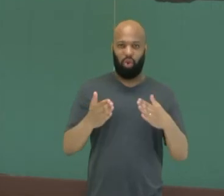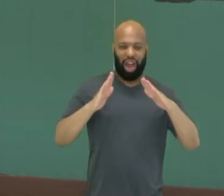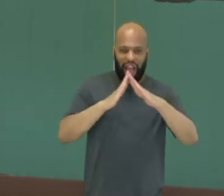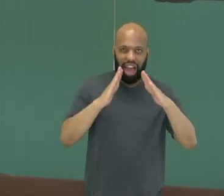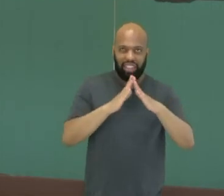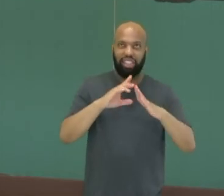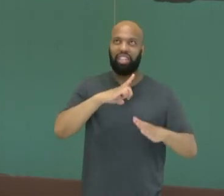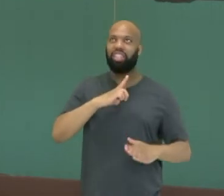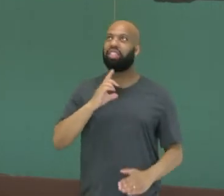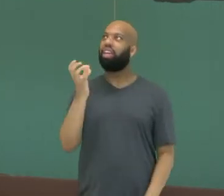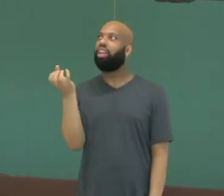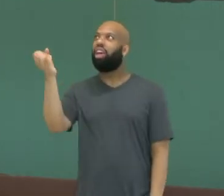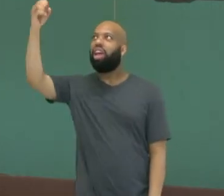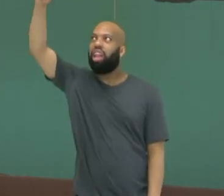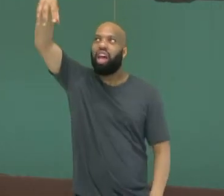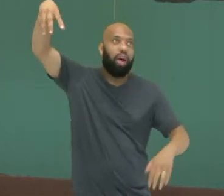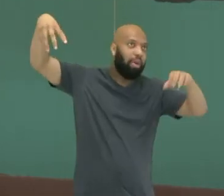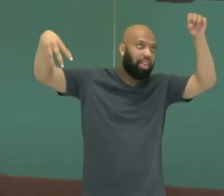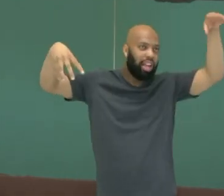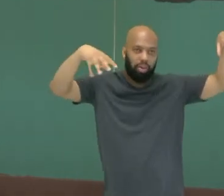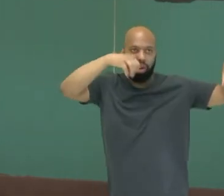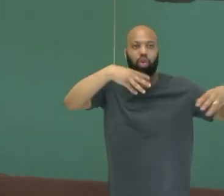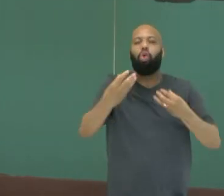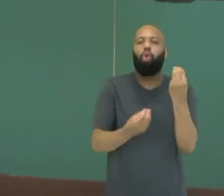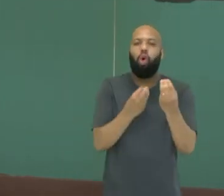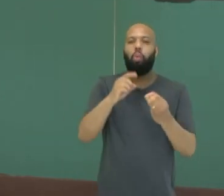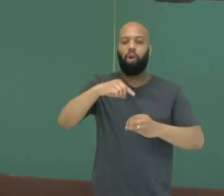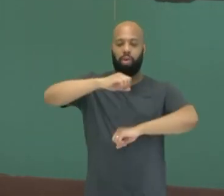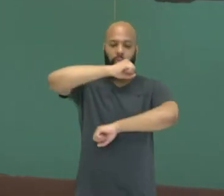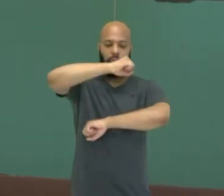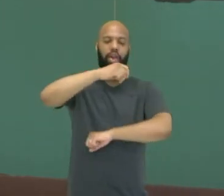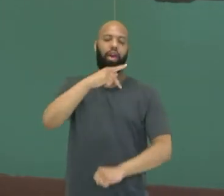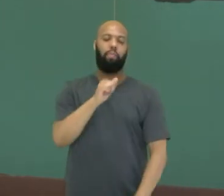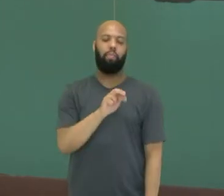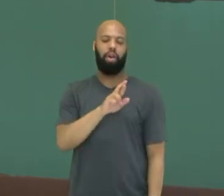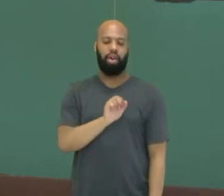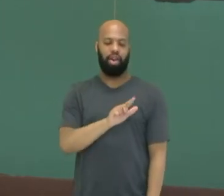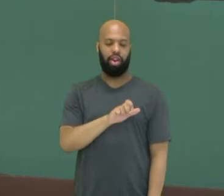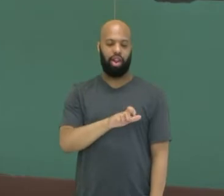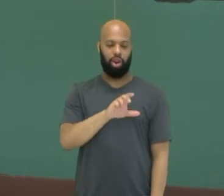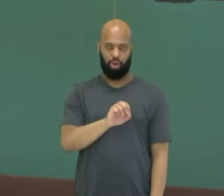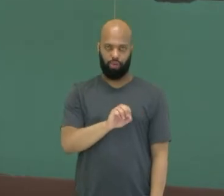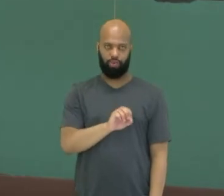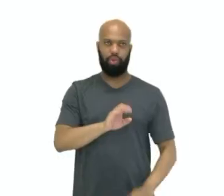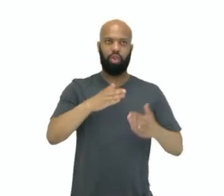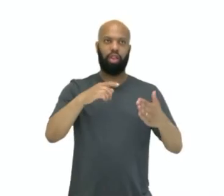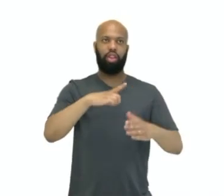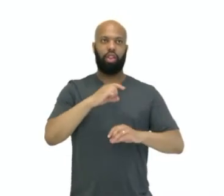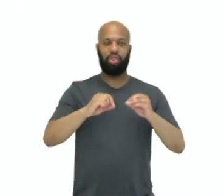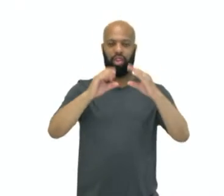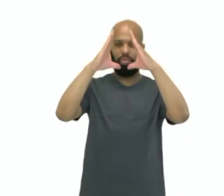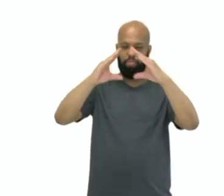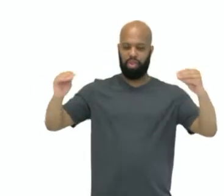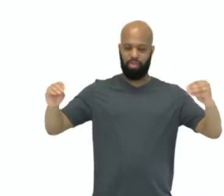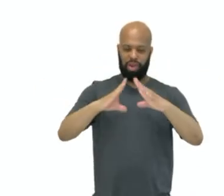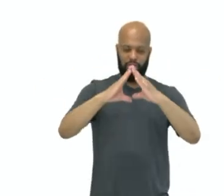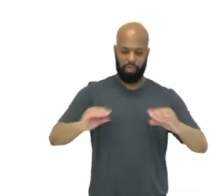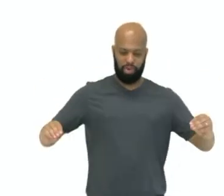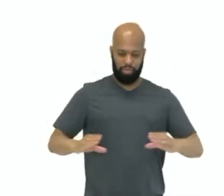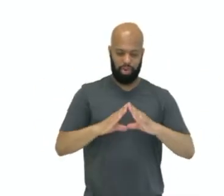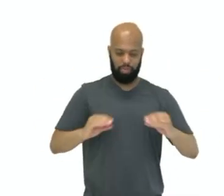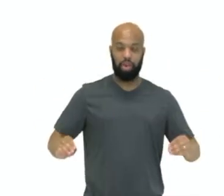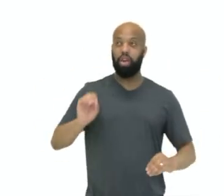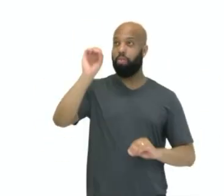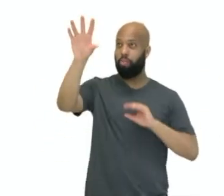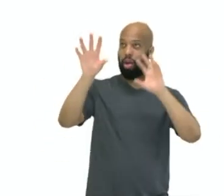paralelo. Vamos para a nossa primeira atividade que vai falar das luzinhas de Natal. As lâmpadas do tipo pisca-pisca são